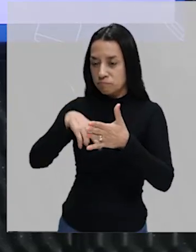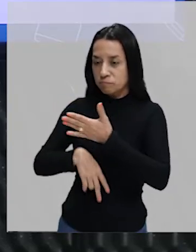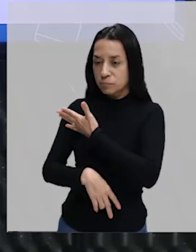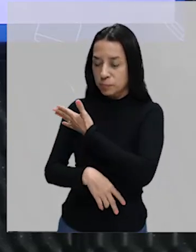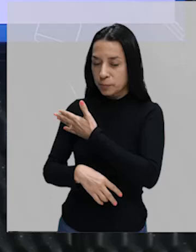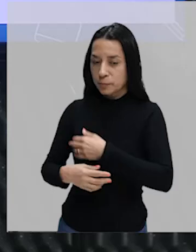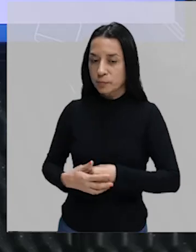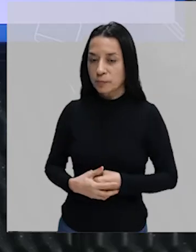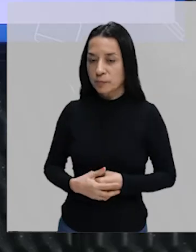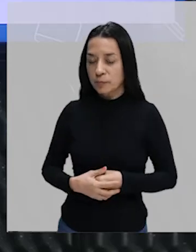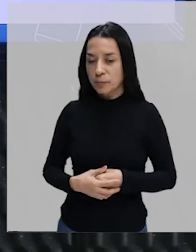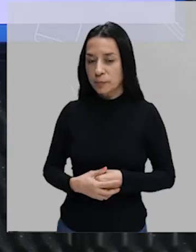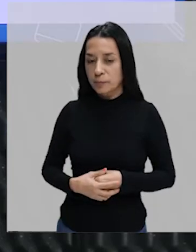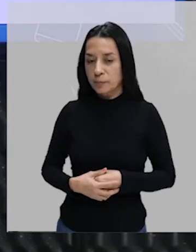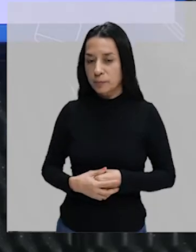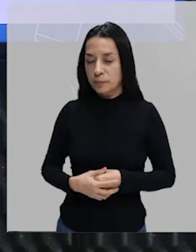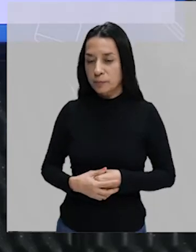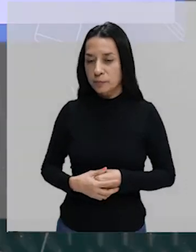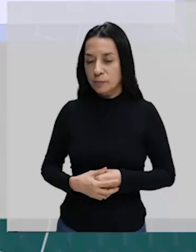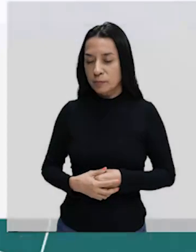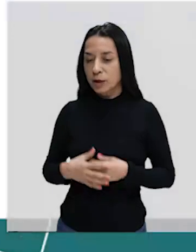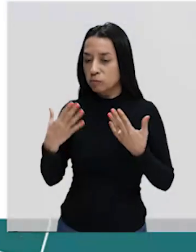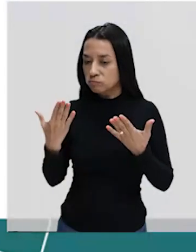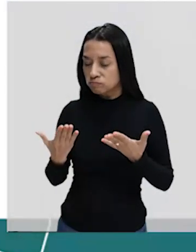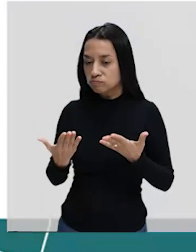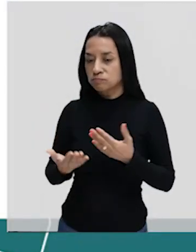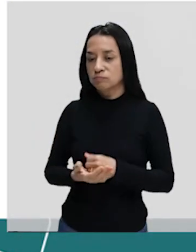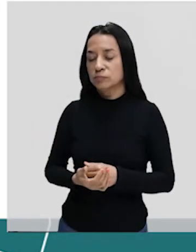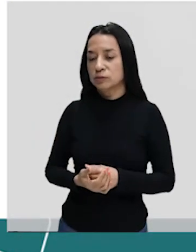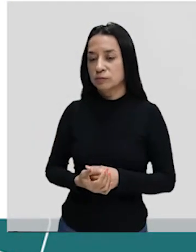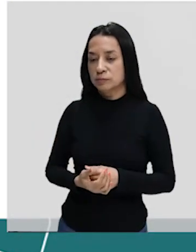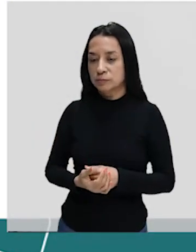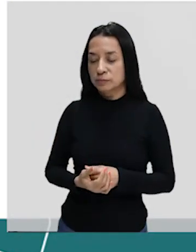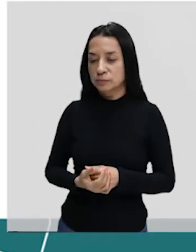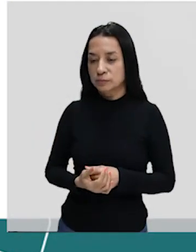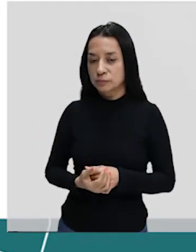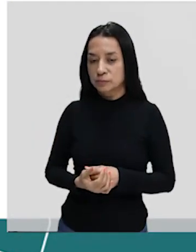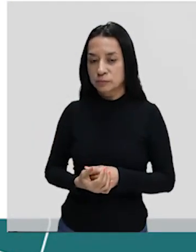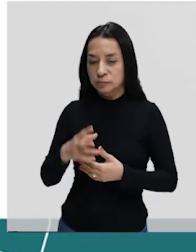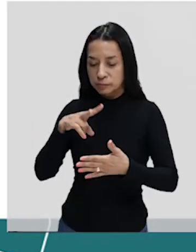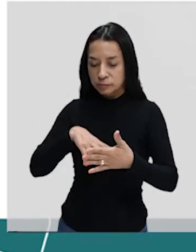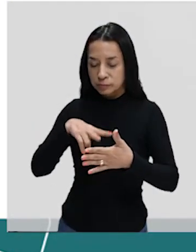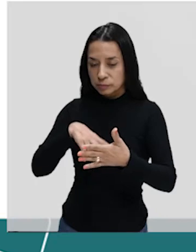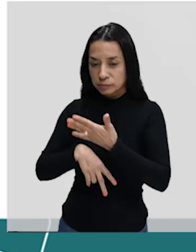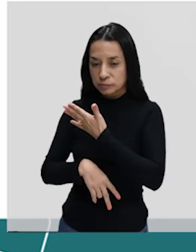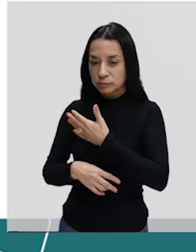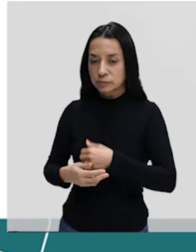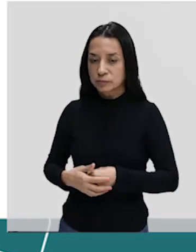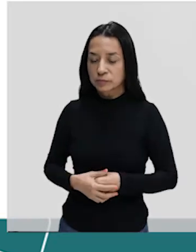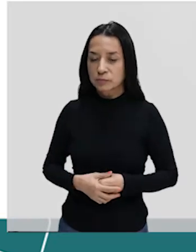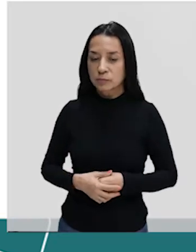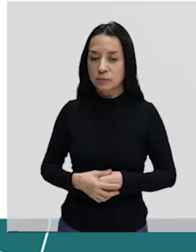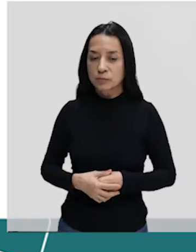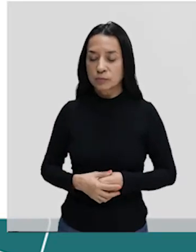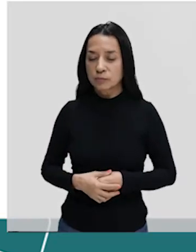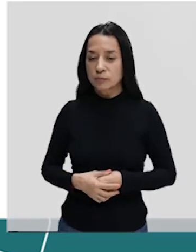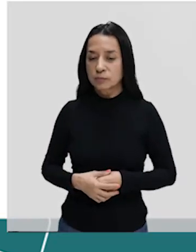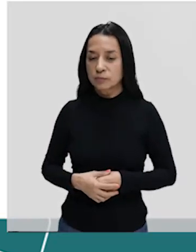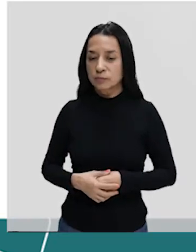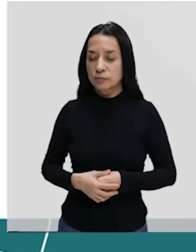verbo principal. Quando estiverem conjugados em qualquer tempo do modo indicativo